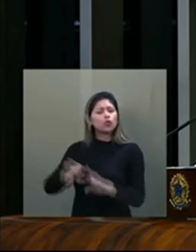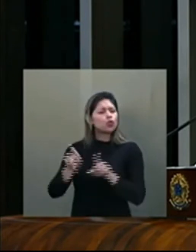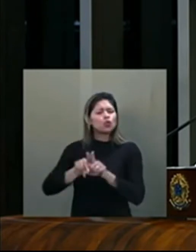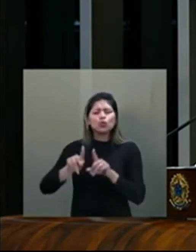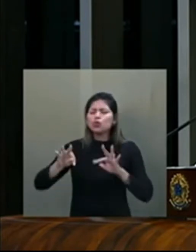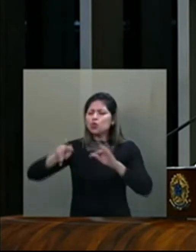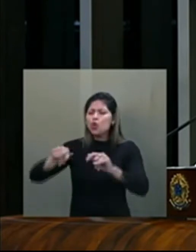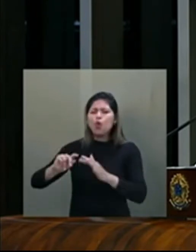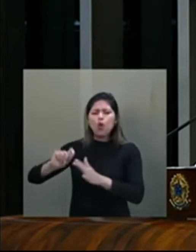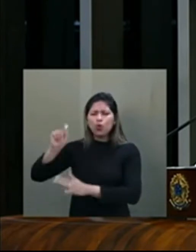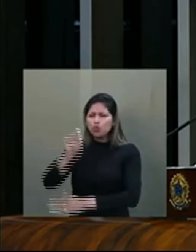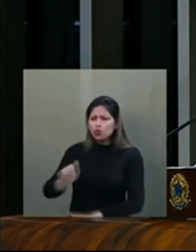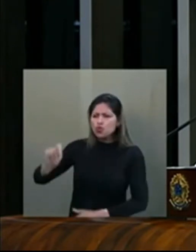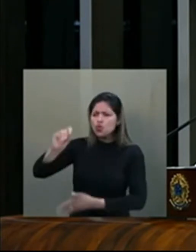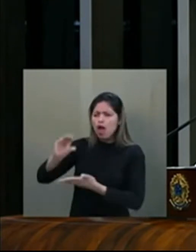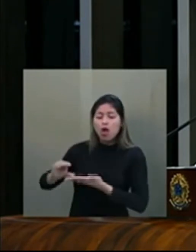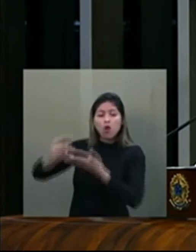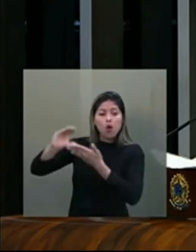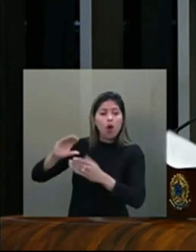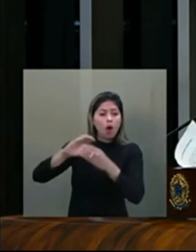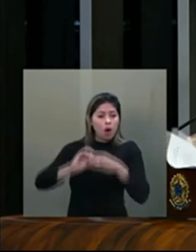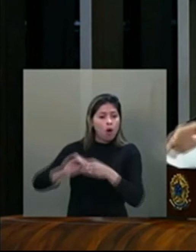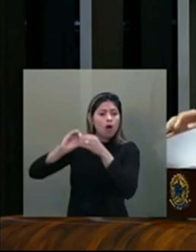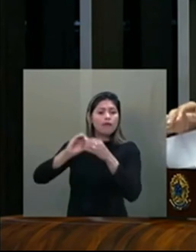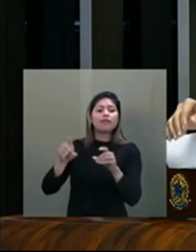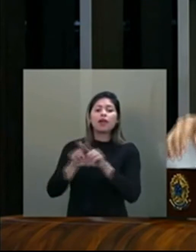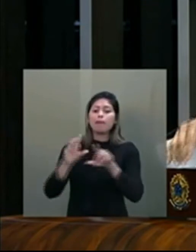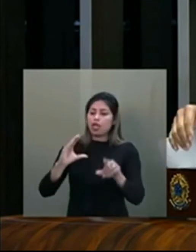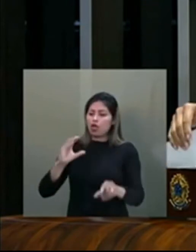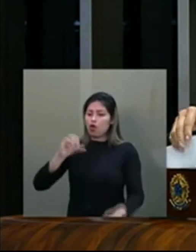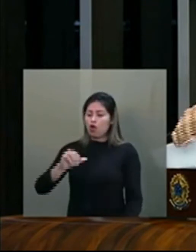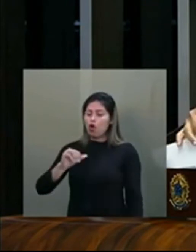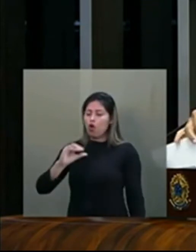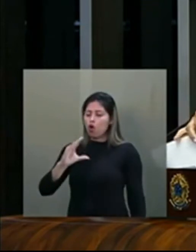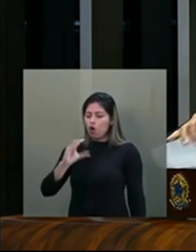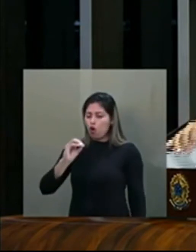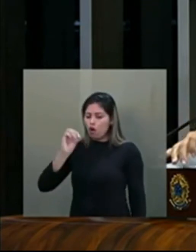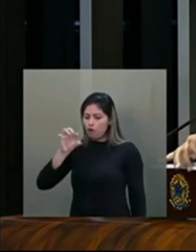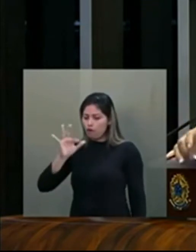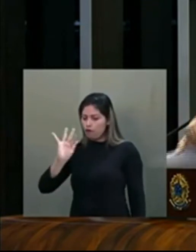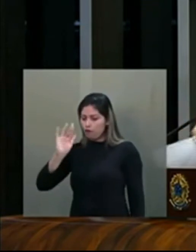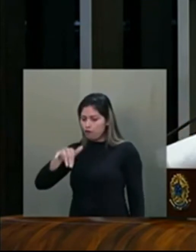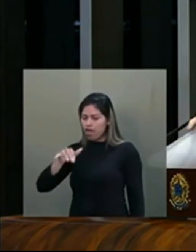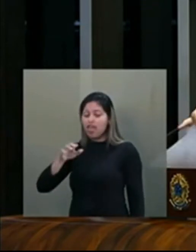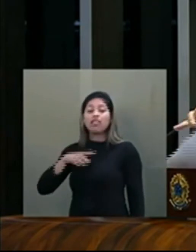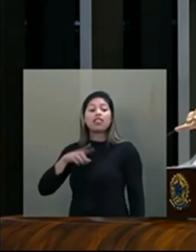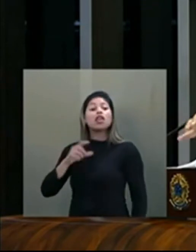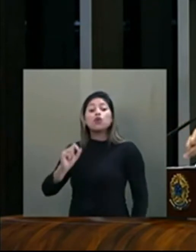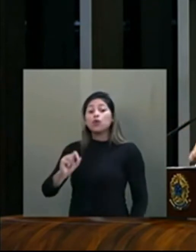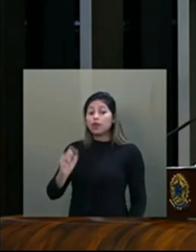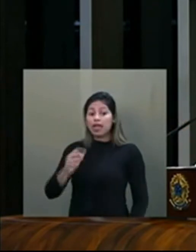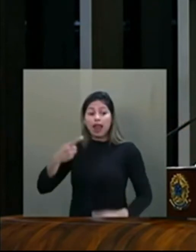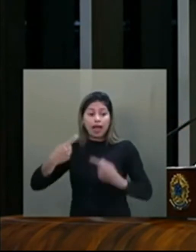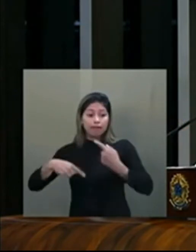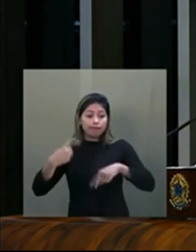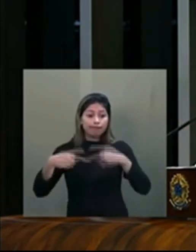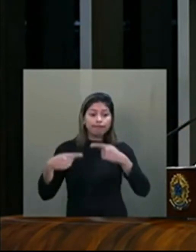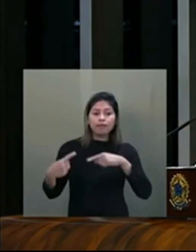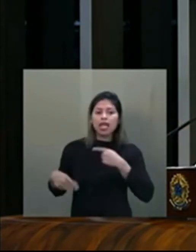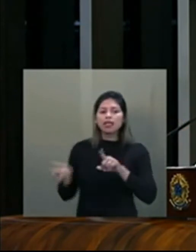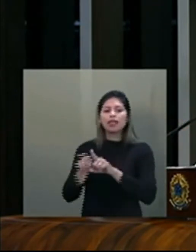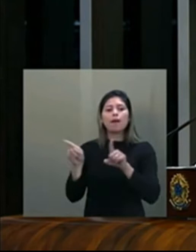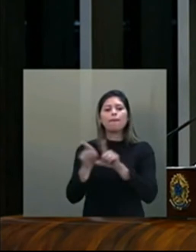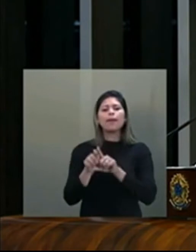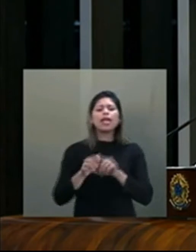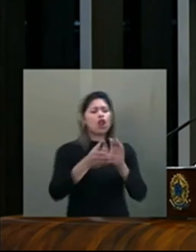piso terá efeito tão logo seja sancionado pelo presidente da república ainda que esteja em andamento a discussão sobre